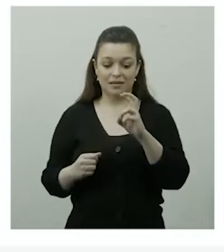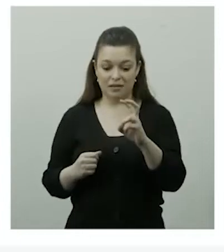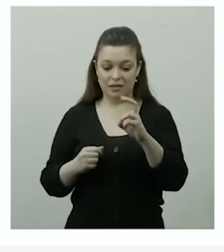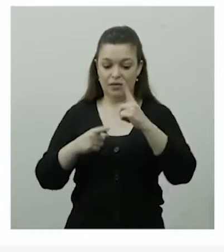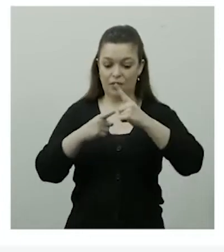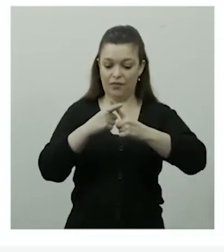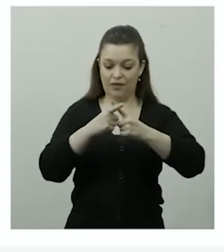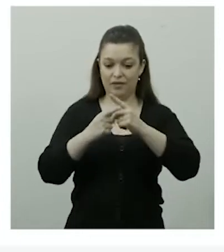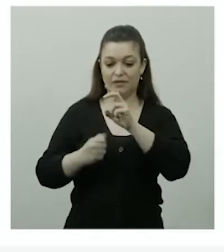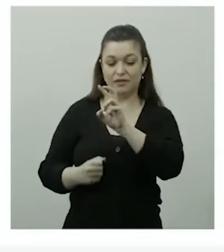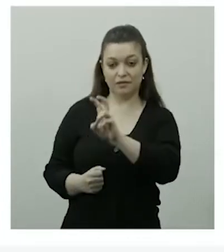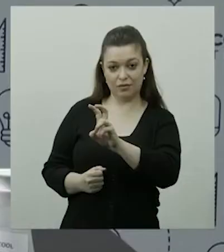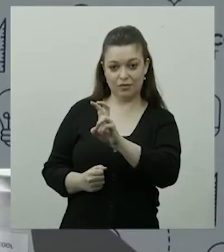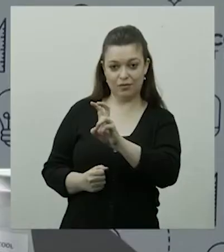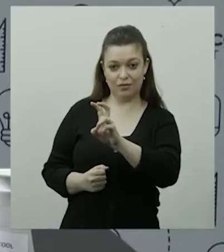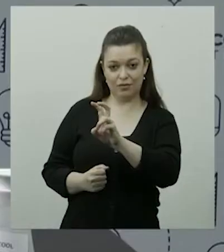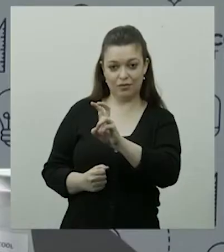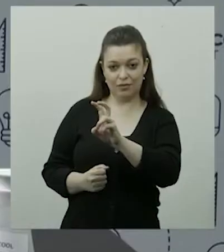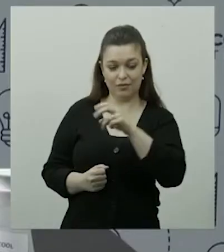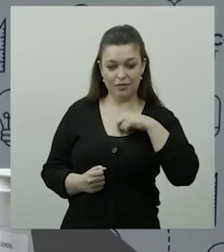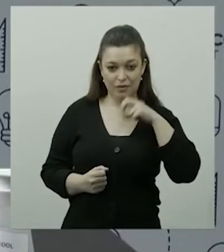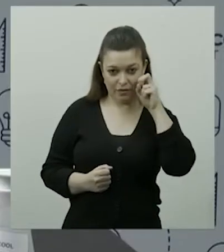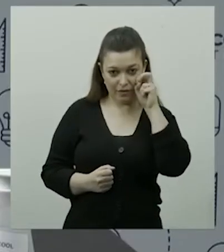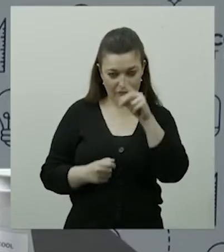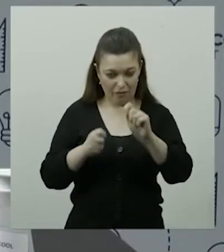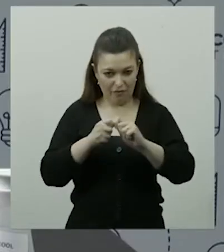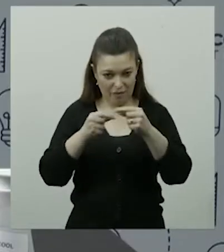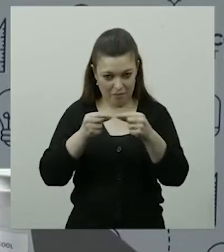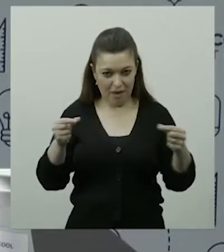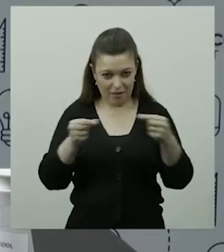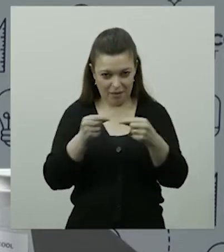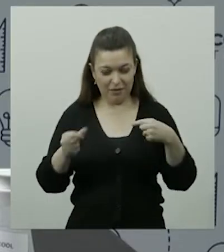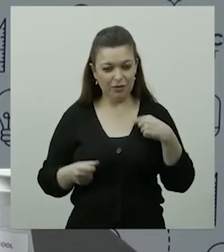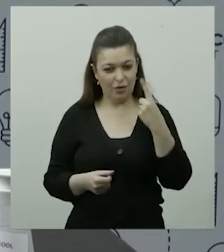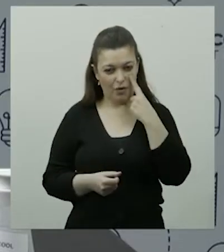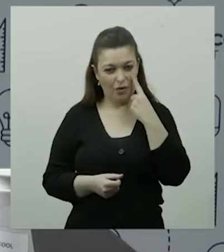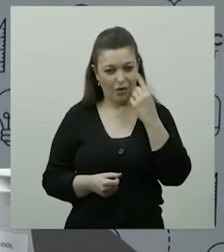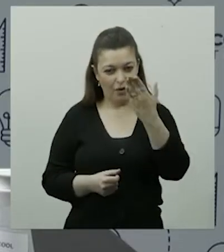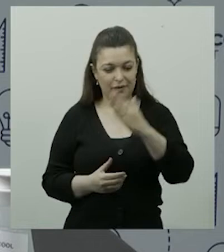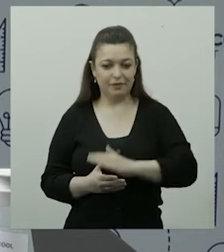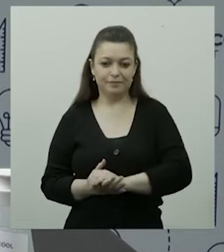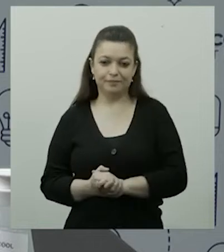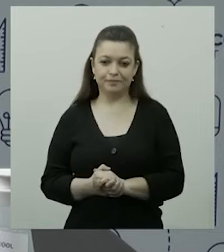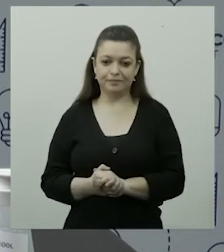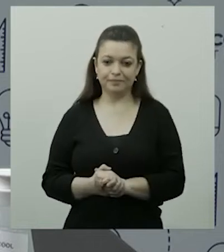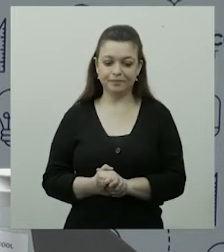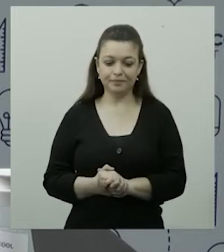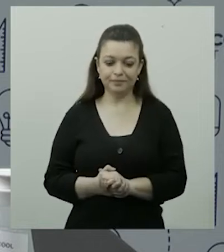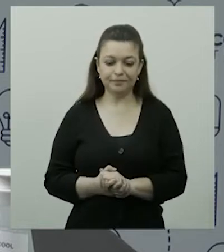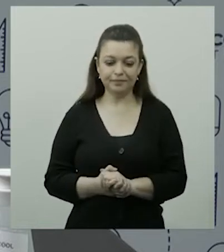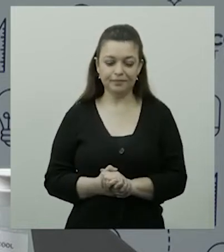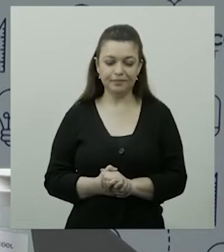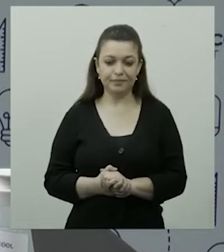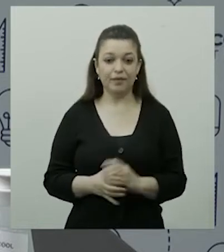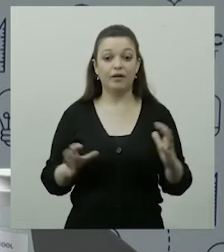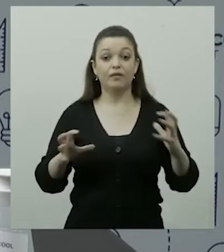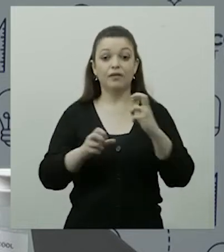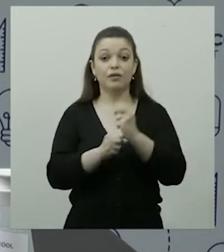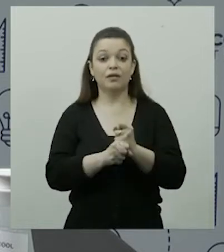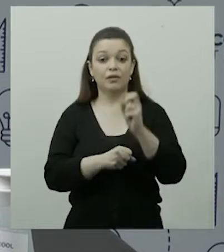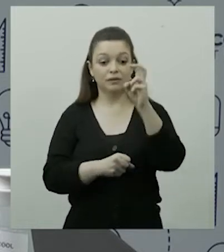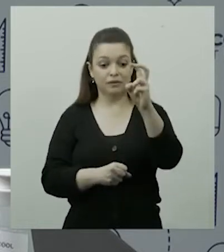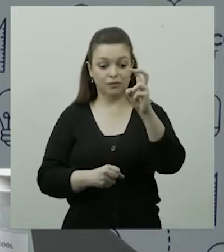número 5. Vamos fazer com os palitos? Então, olha só. 1, 2,